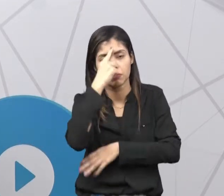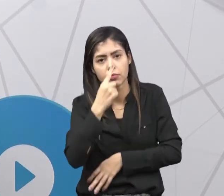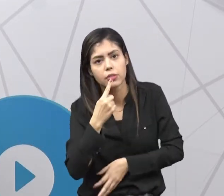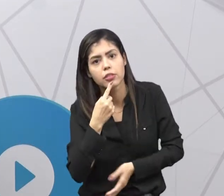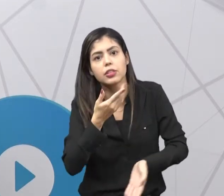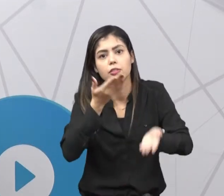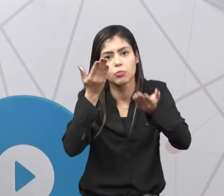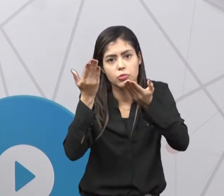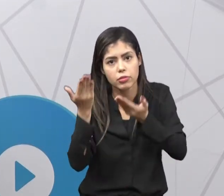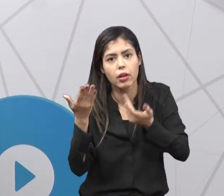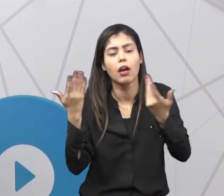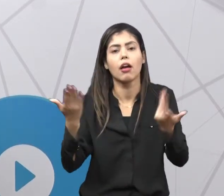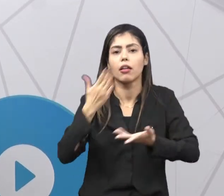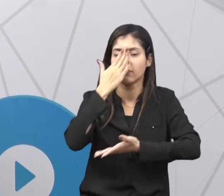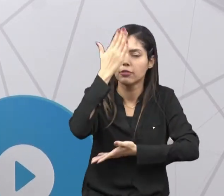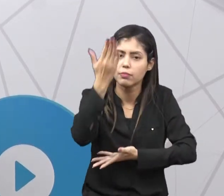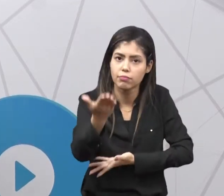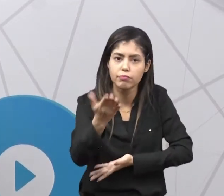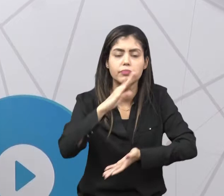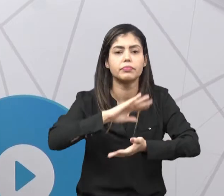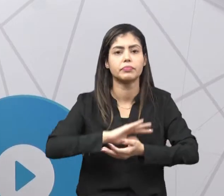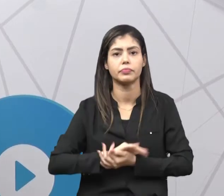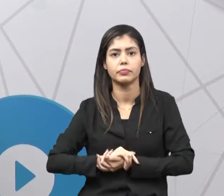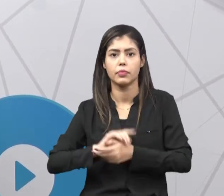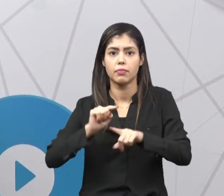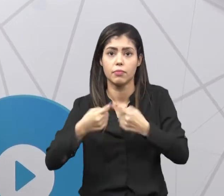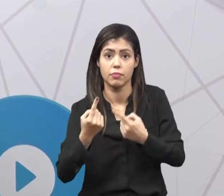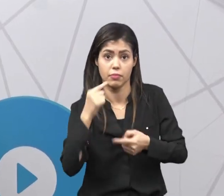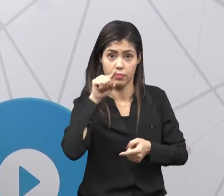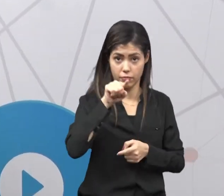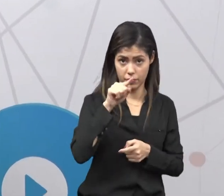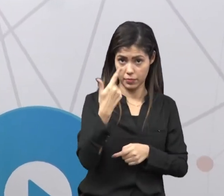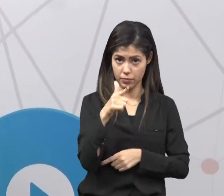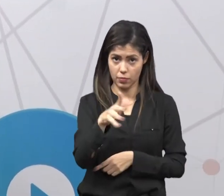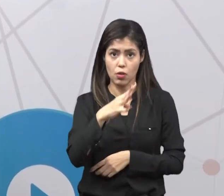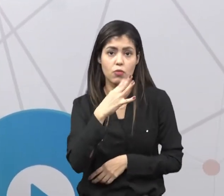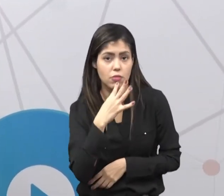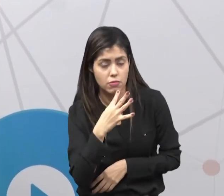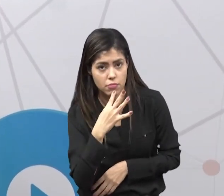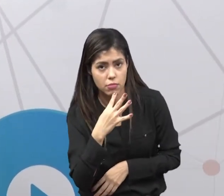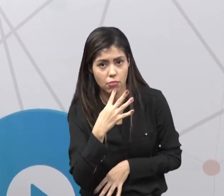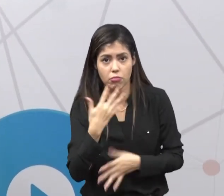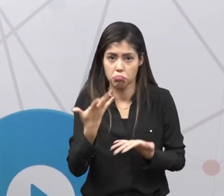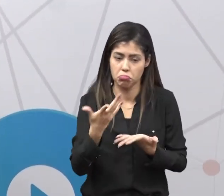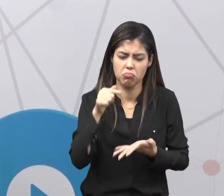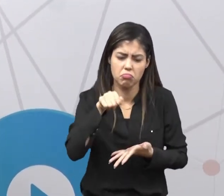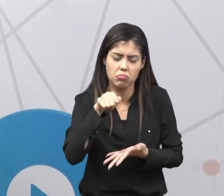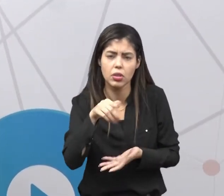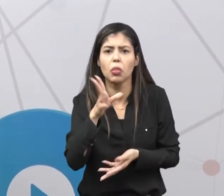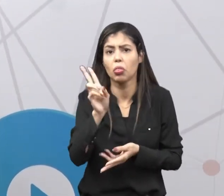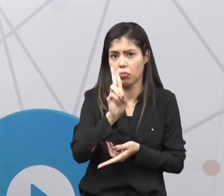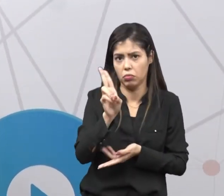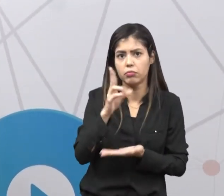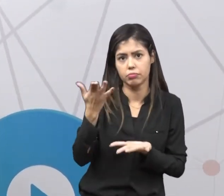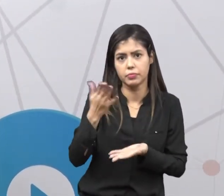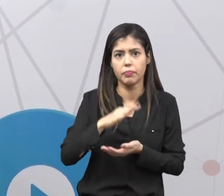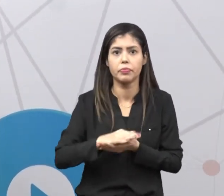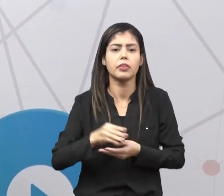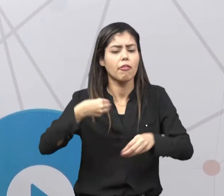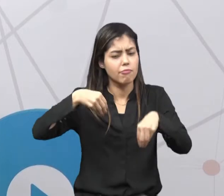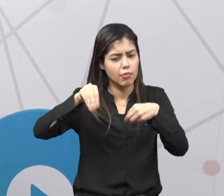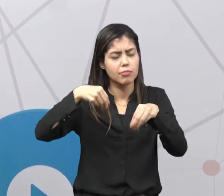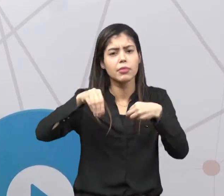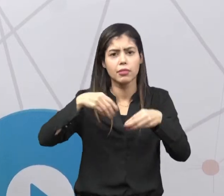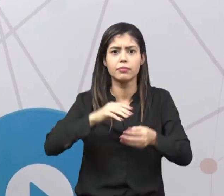que eu vou te mostrar logo a seguir, mas que você não tenha conhecimento dessa terminologia, desse nome, né? Dessa